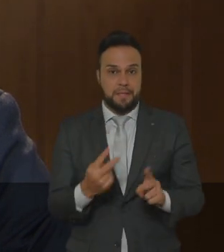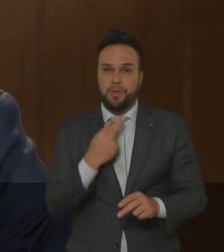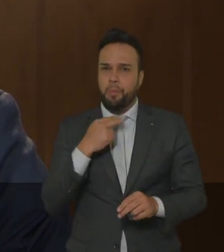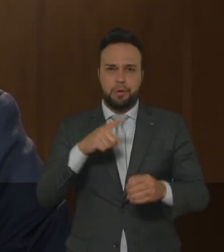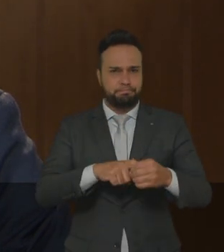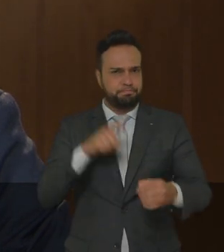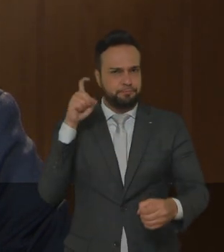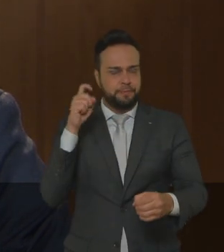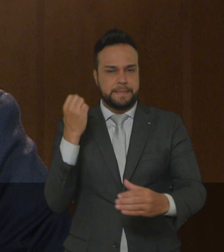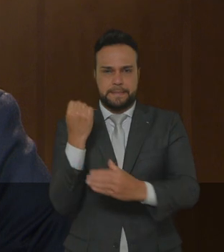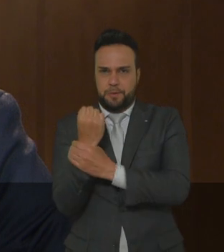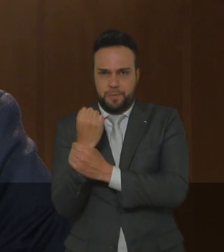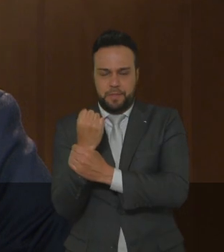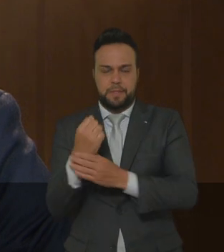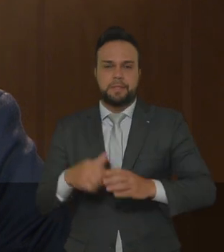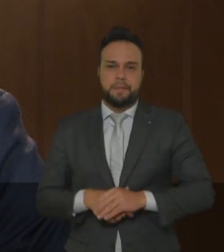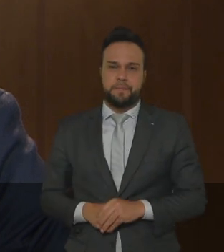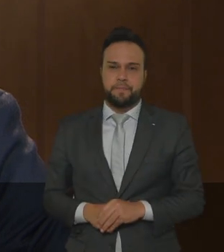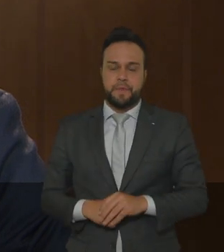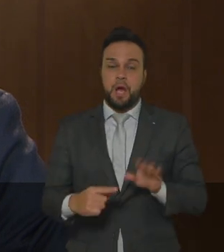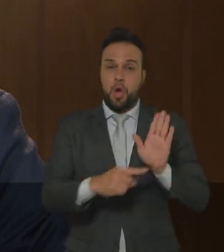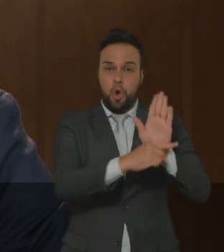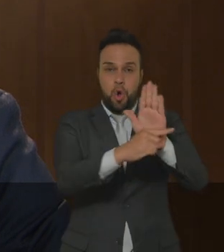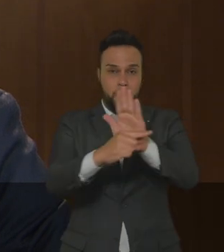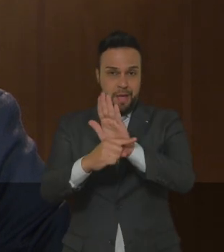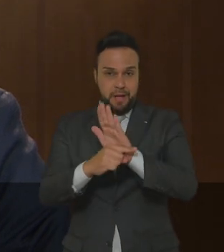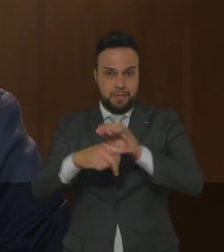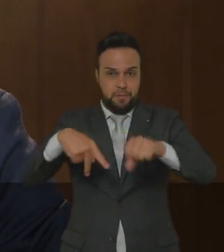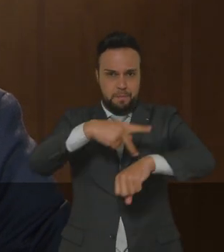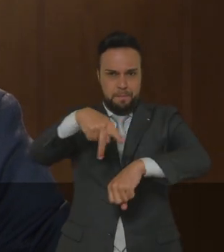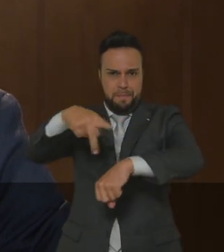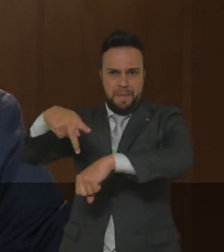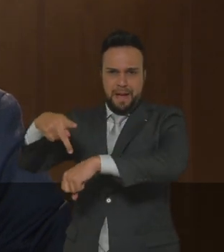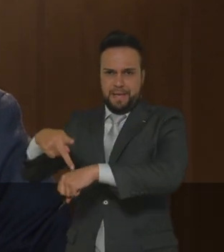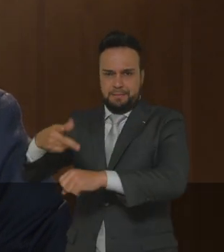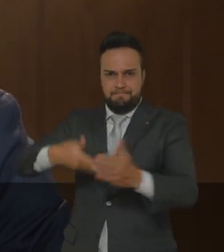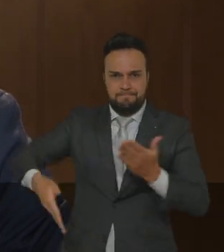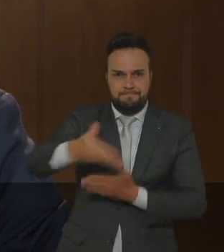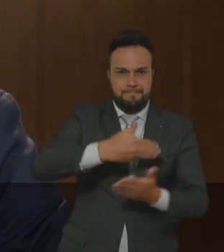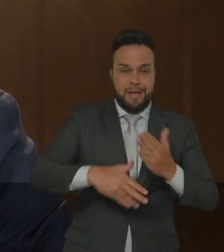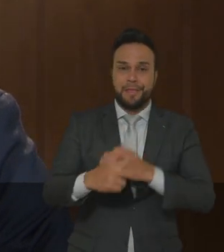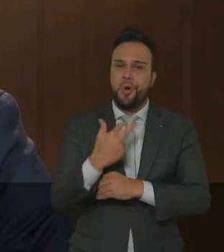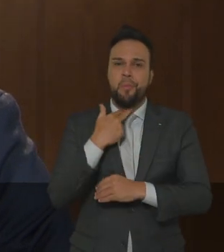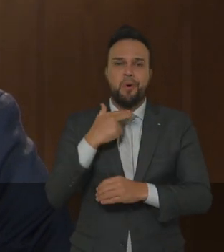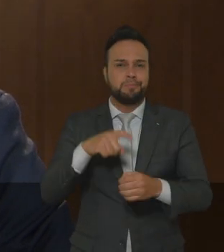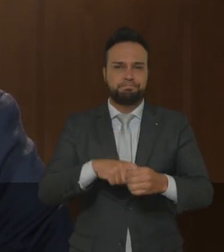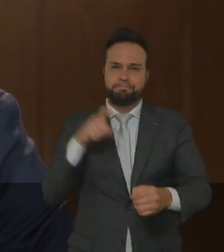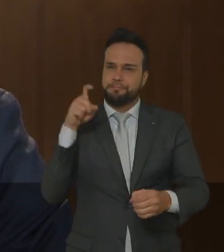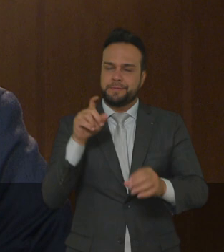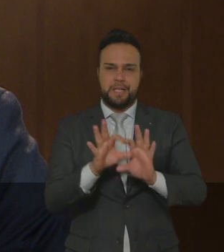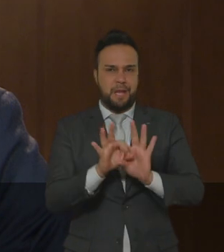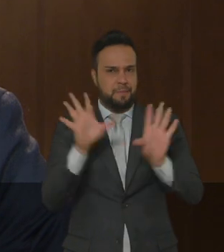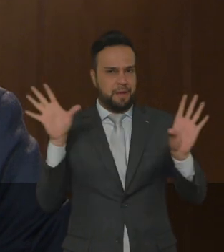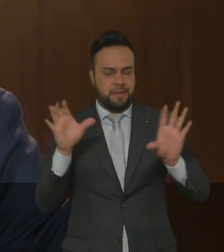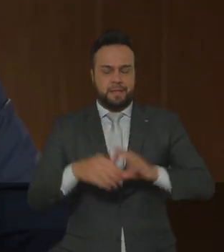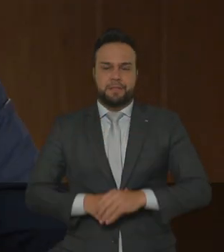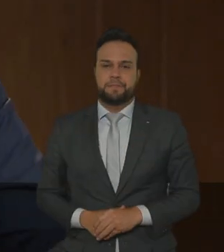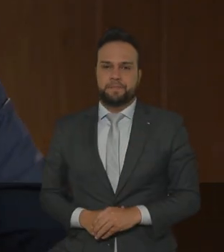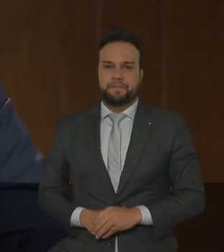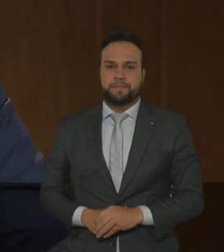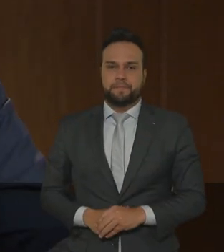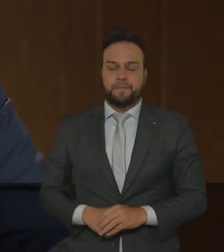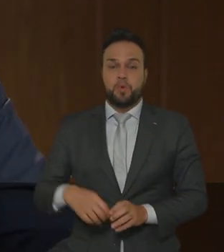não pode estar dissociada da segurança a cooperação entre os povos não pode estar dissociada da